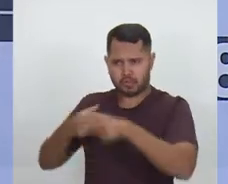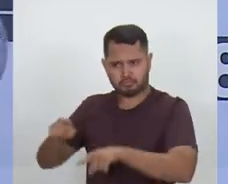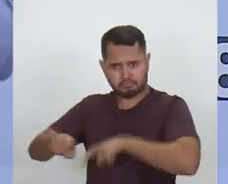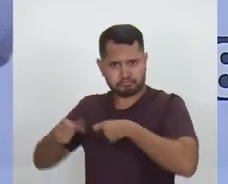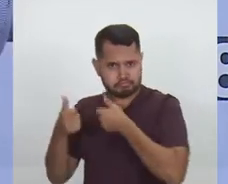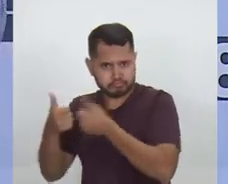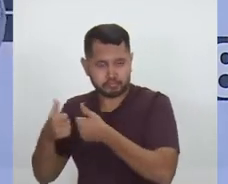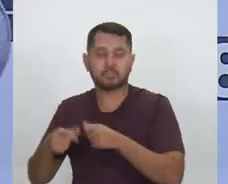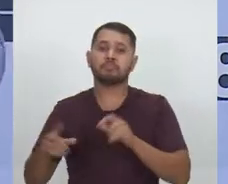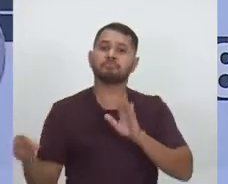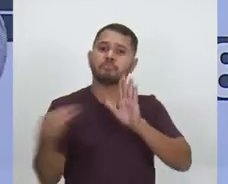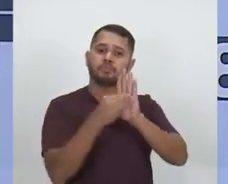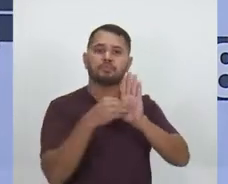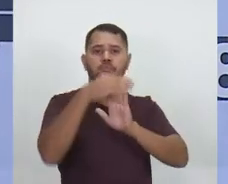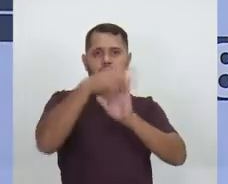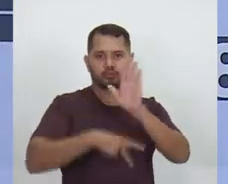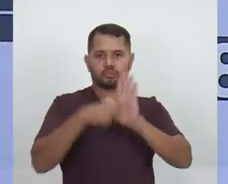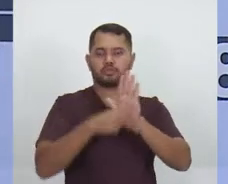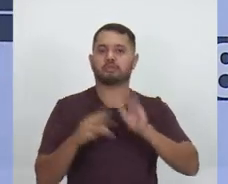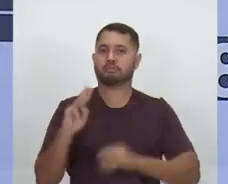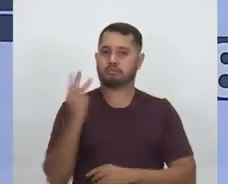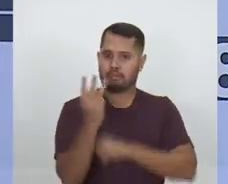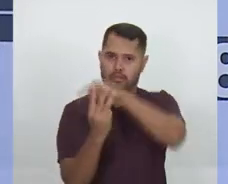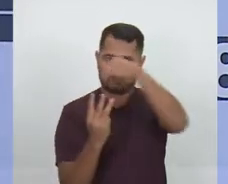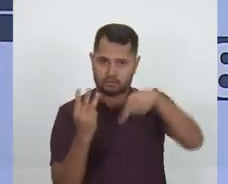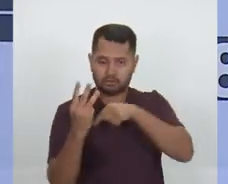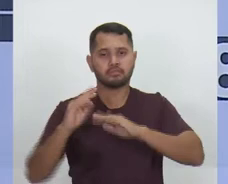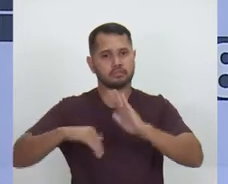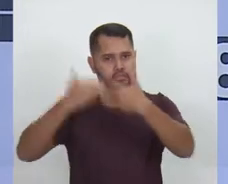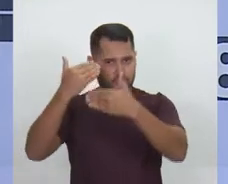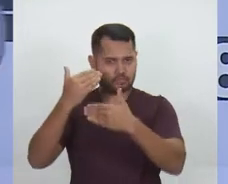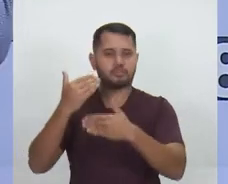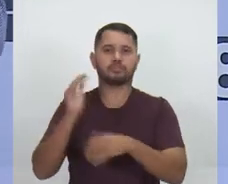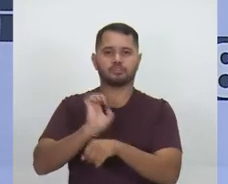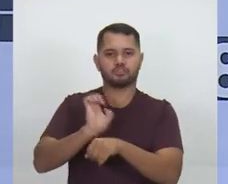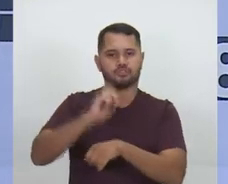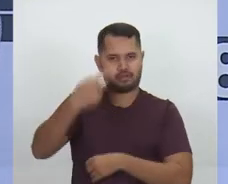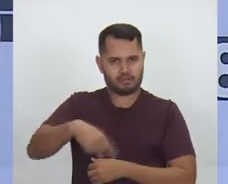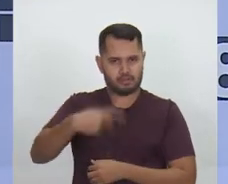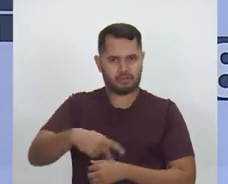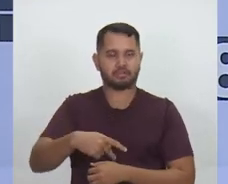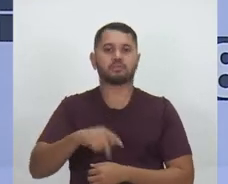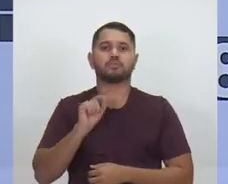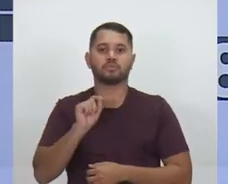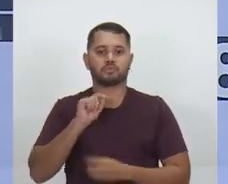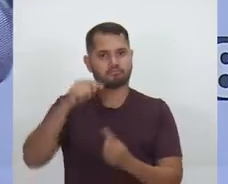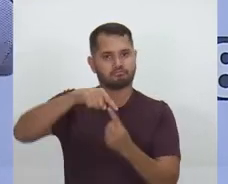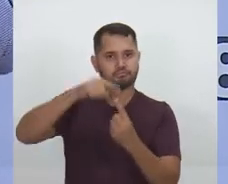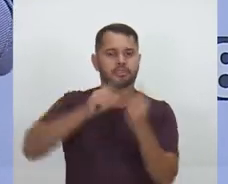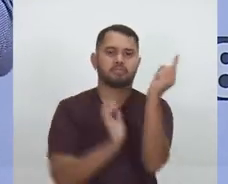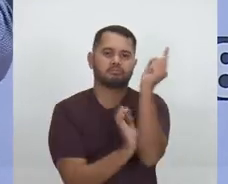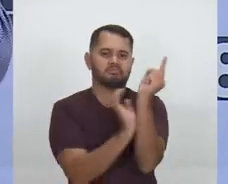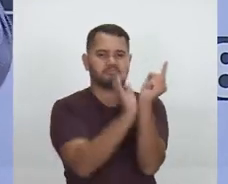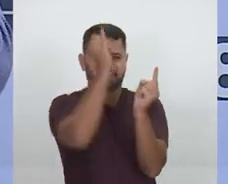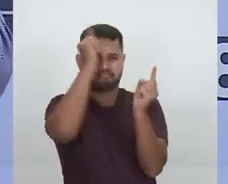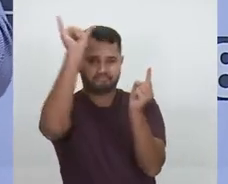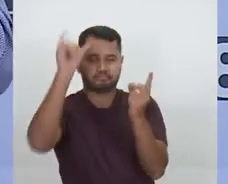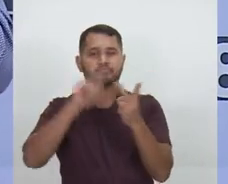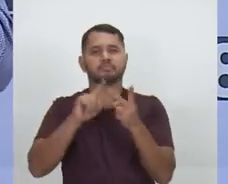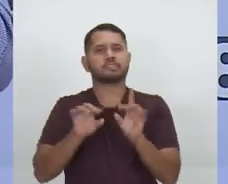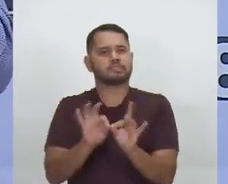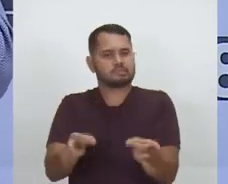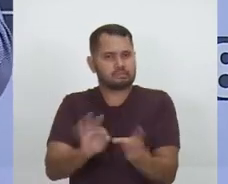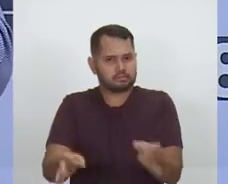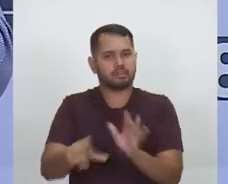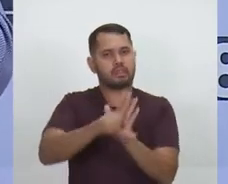nosso planejamento três pilares do desenvolvimento do estado do amazonas é fazia desburocratizar e simplificar a